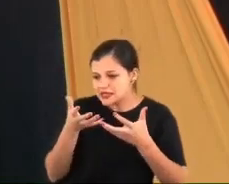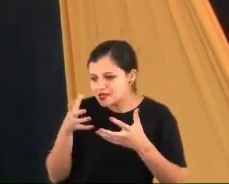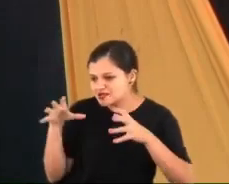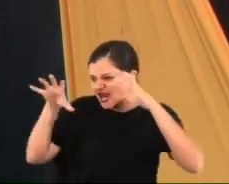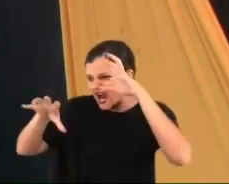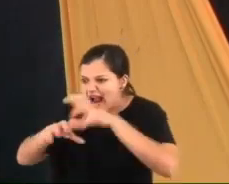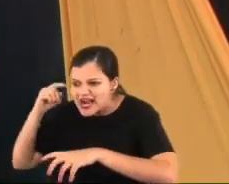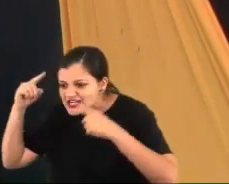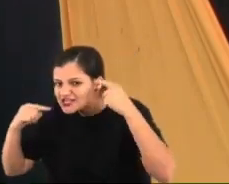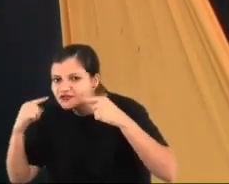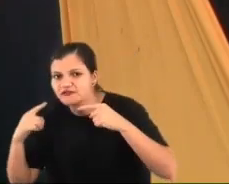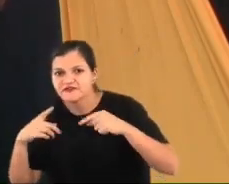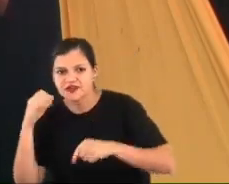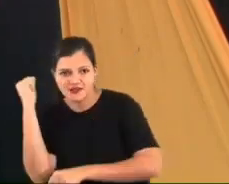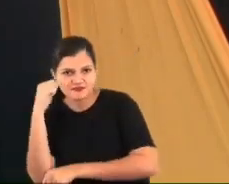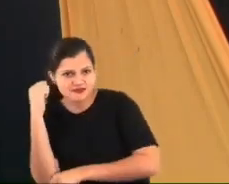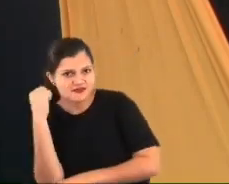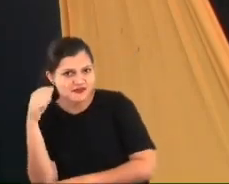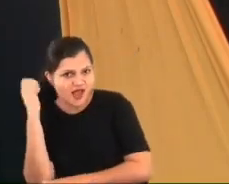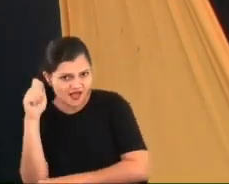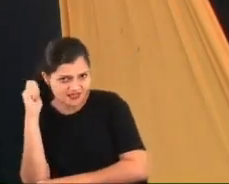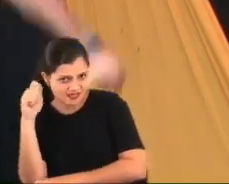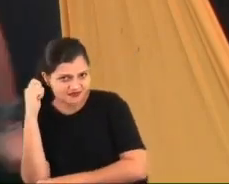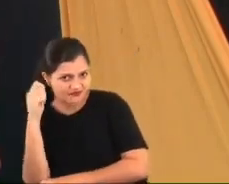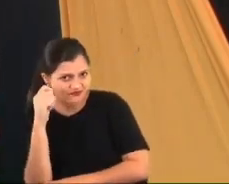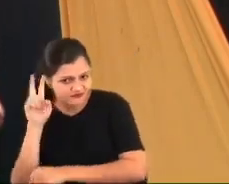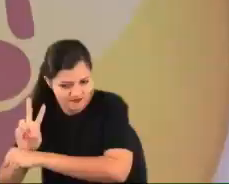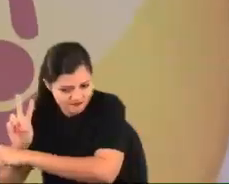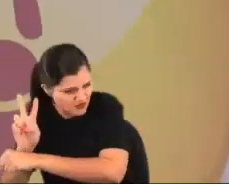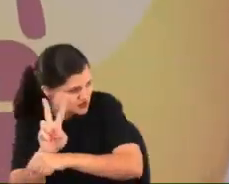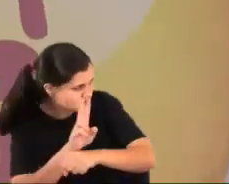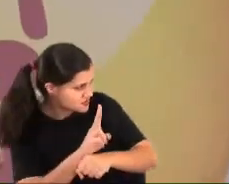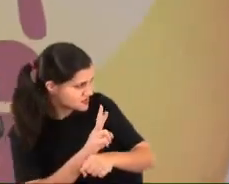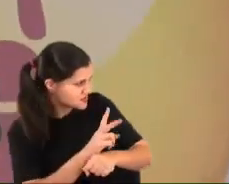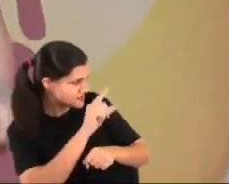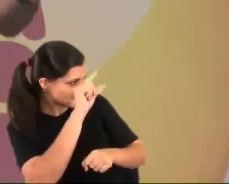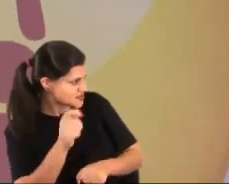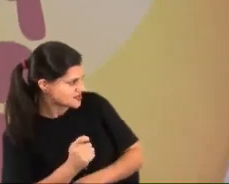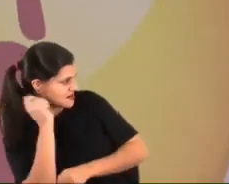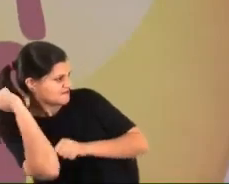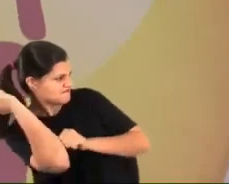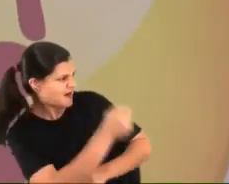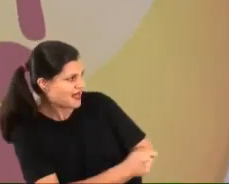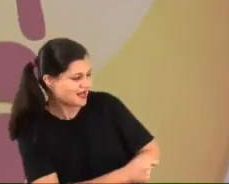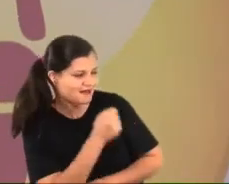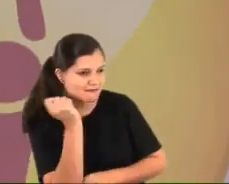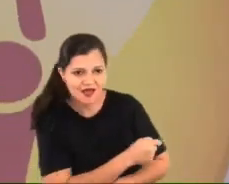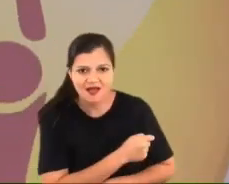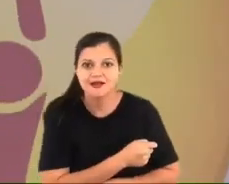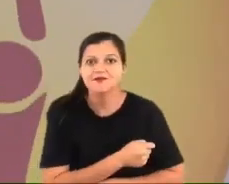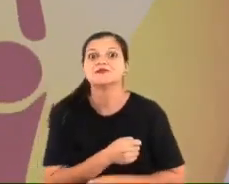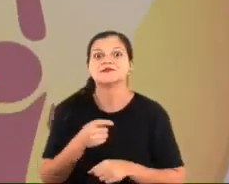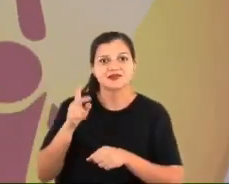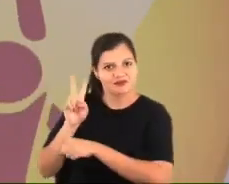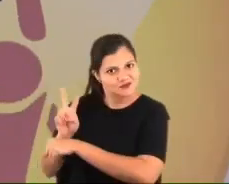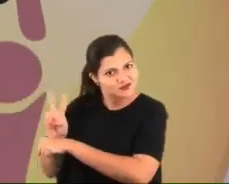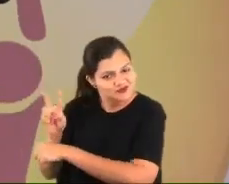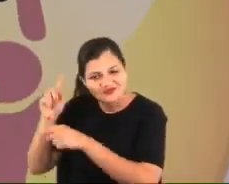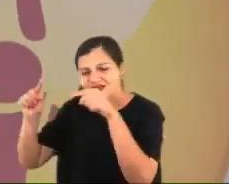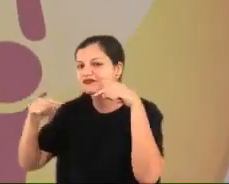que viesse pegar as suas ovelhas. Ele as protegia, independente de qualquer coisa. Até trazê-las de volta para o